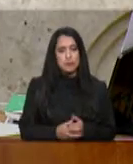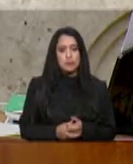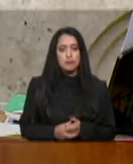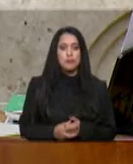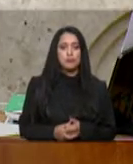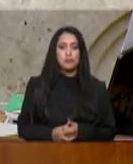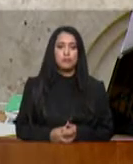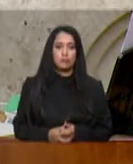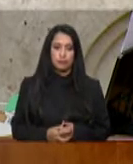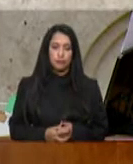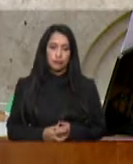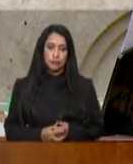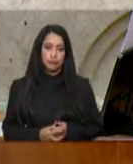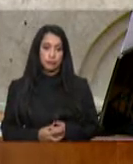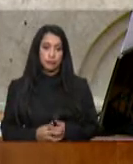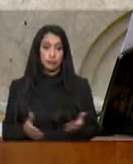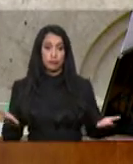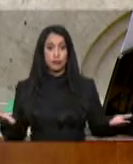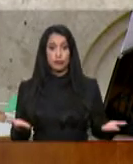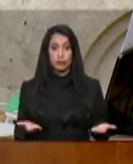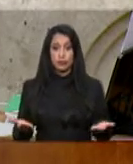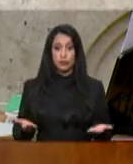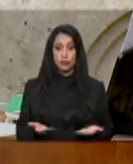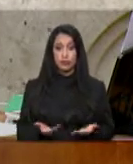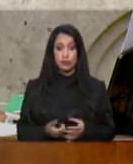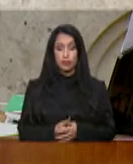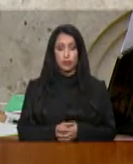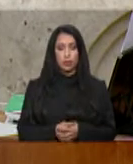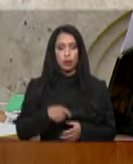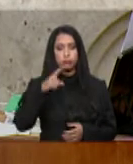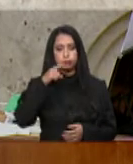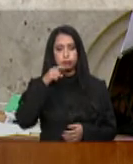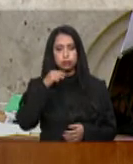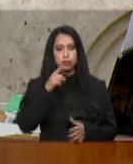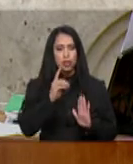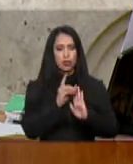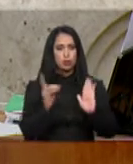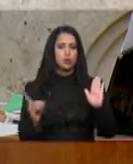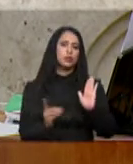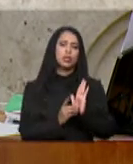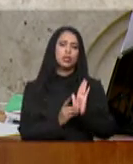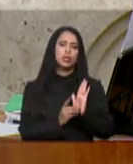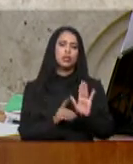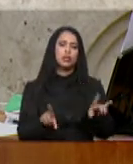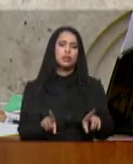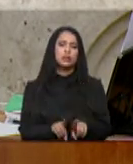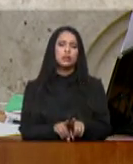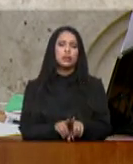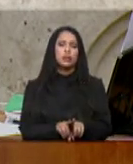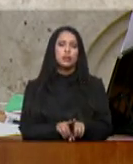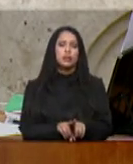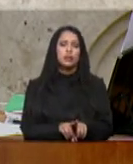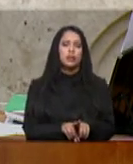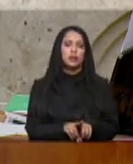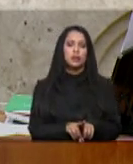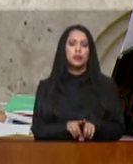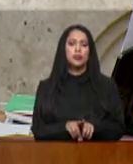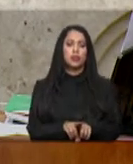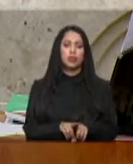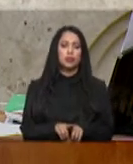Então, agora então. Só uma pergunta, presidente. Um dos decretos também estão